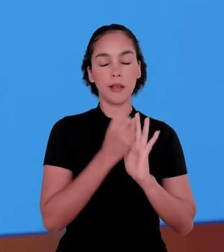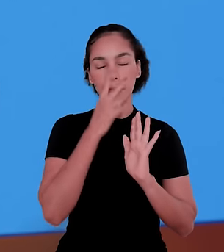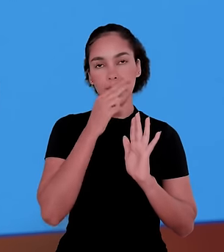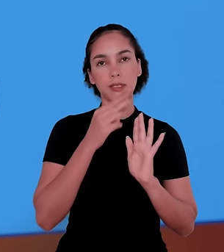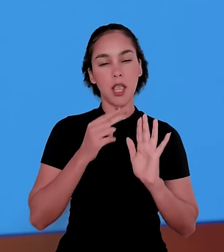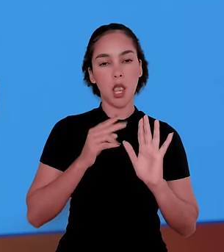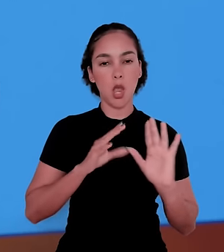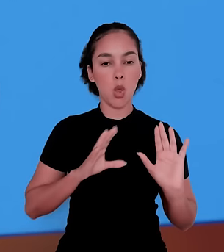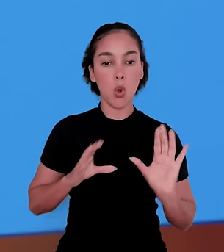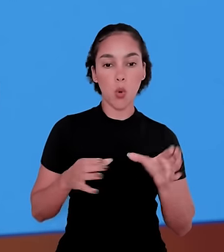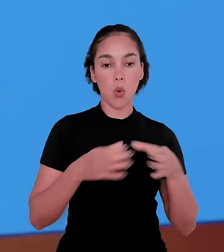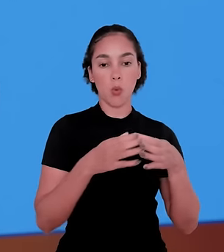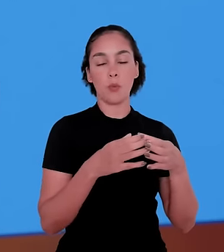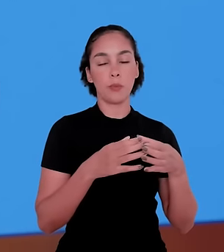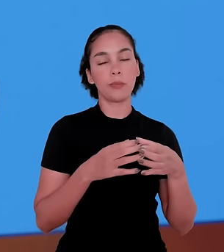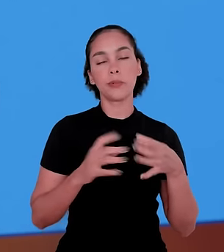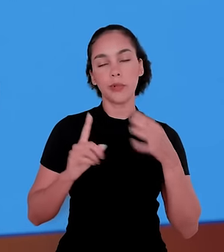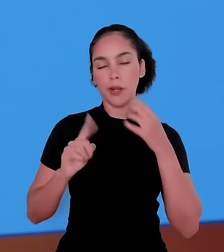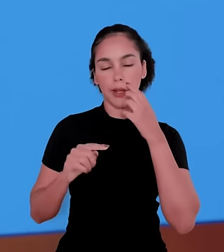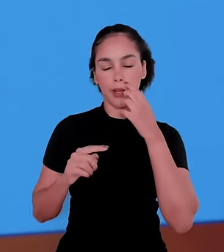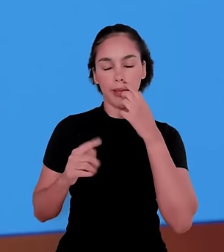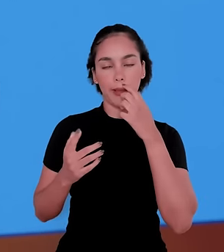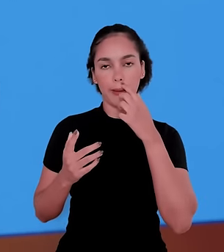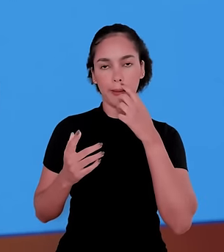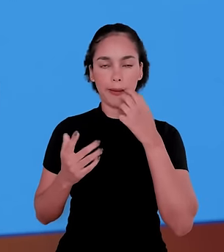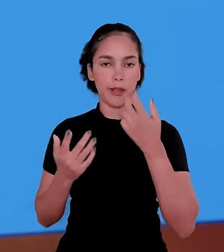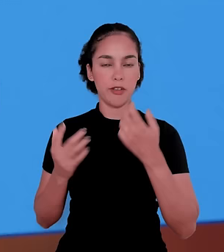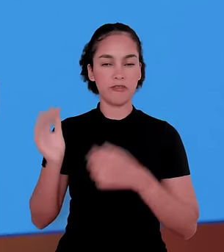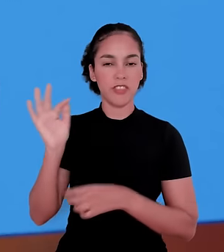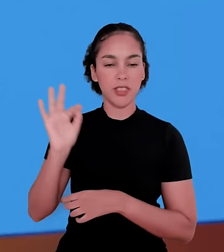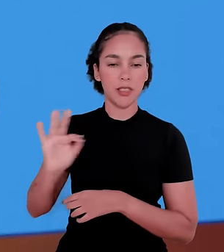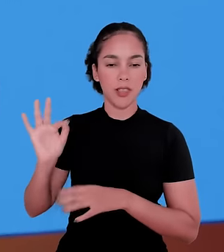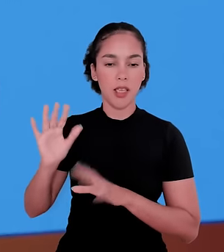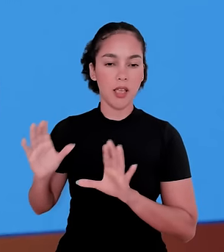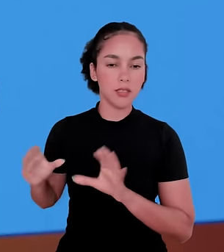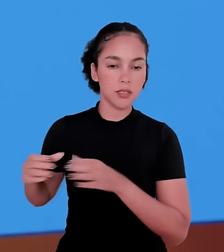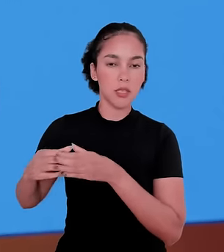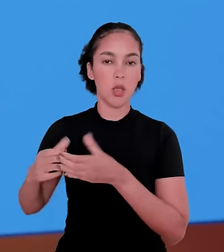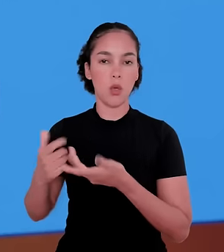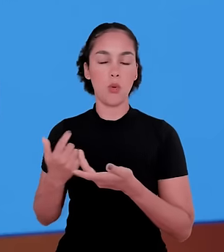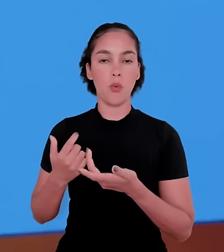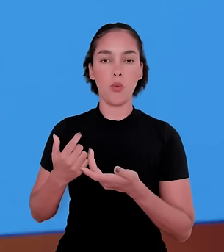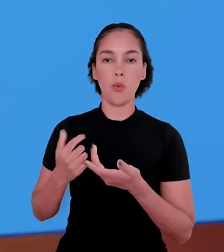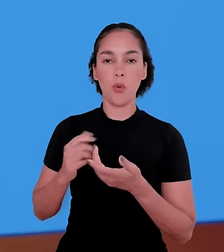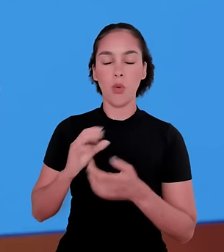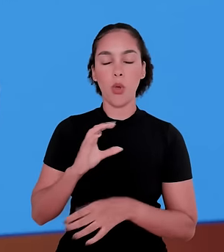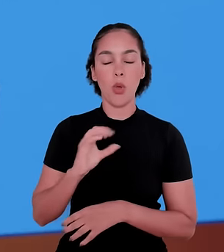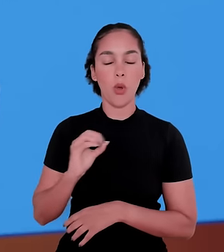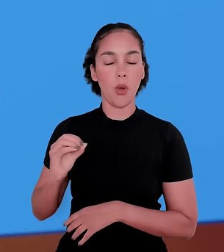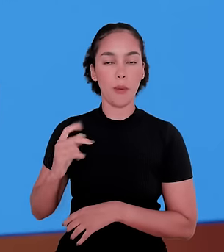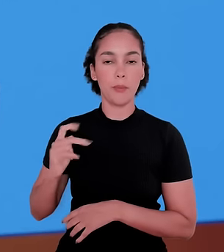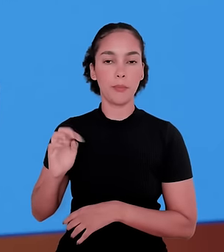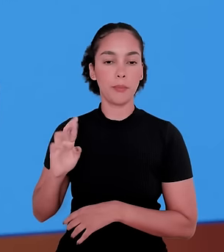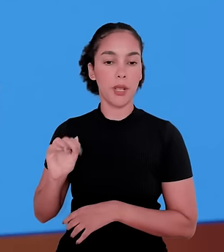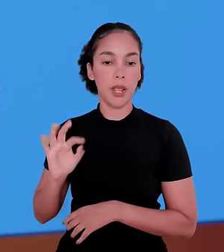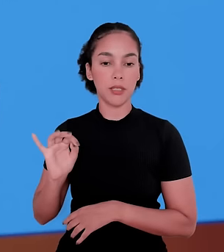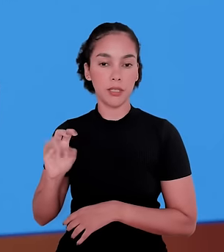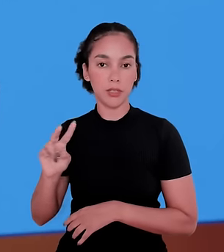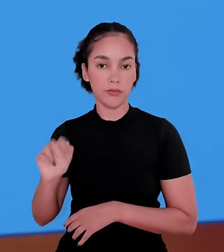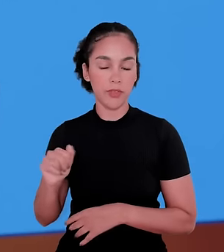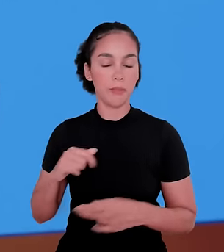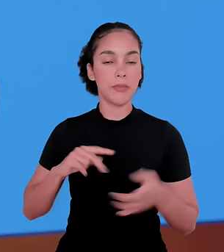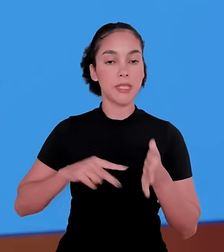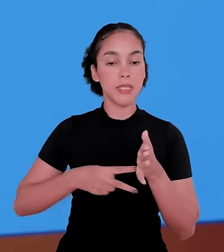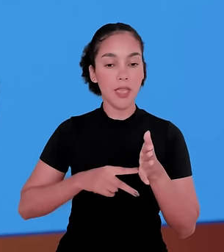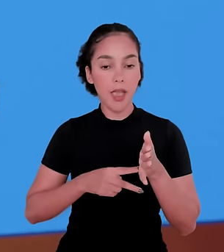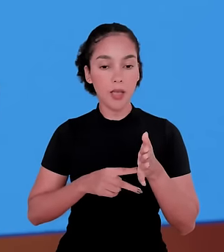coletivas que servem para eh Confederações cooperativas sindicatos elas são marcas que são utilizadas